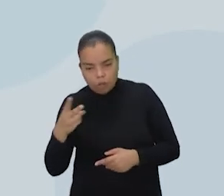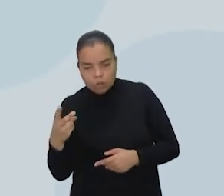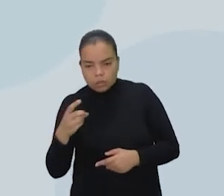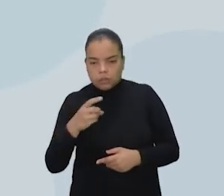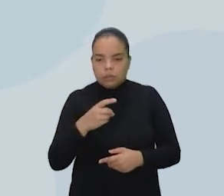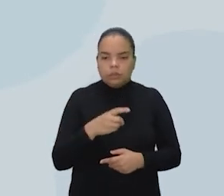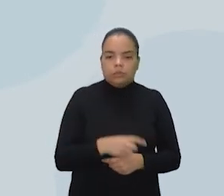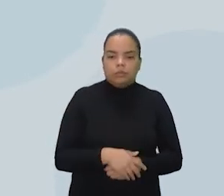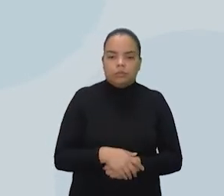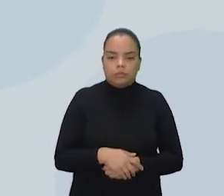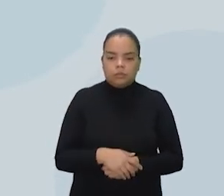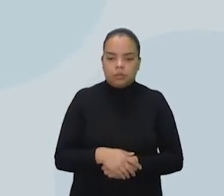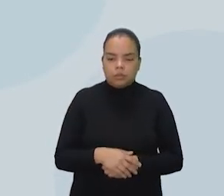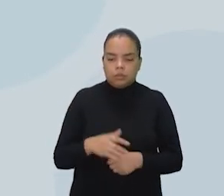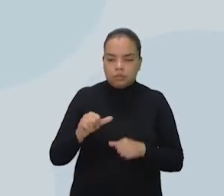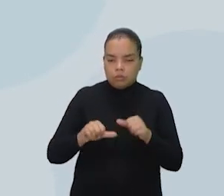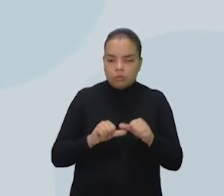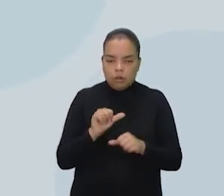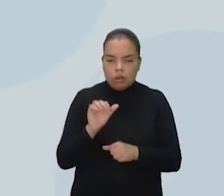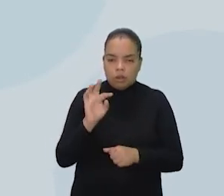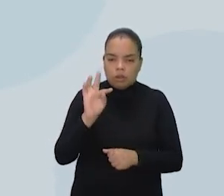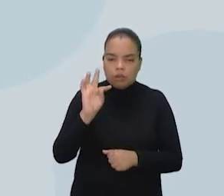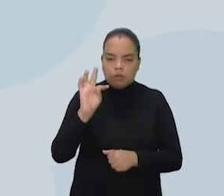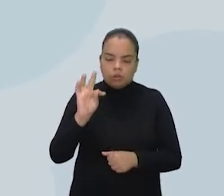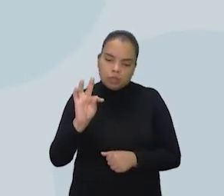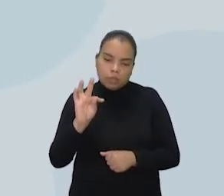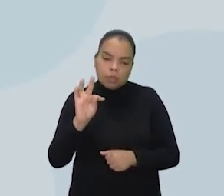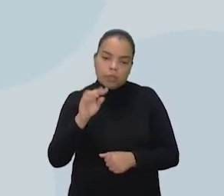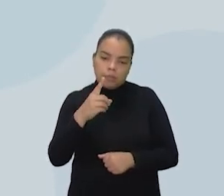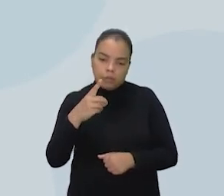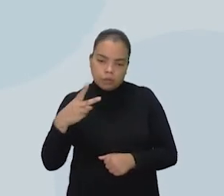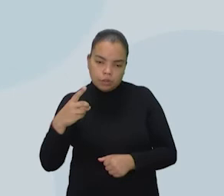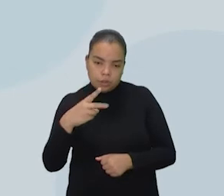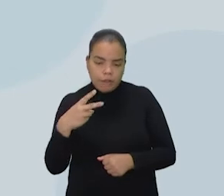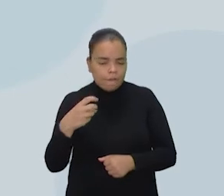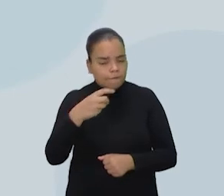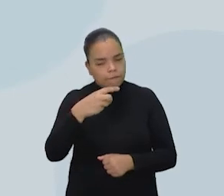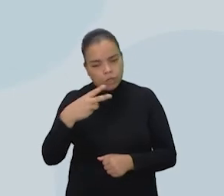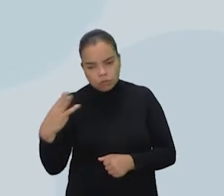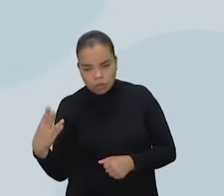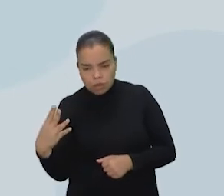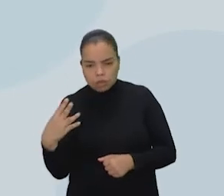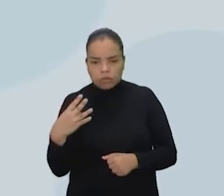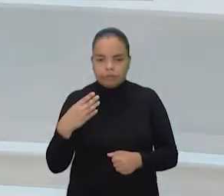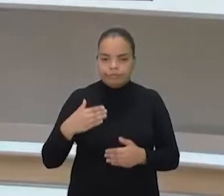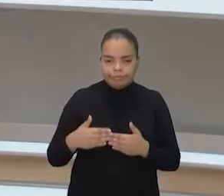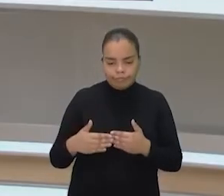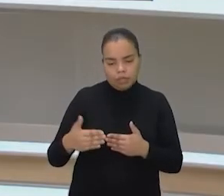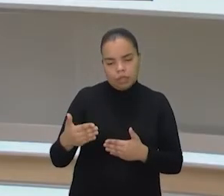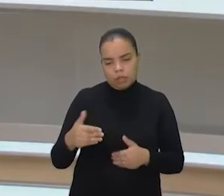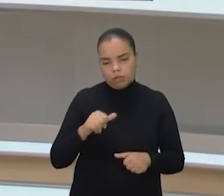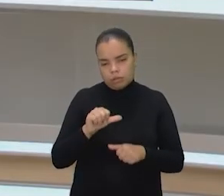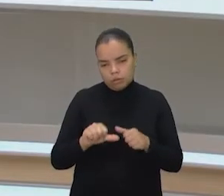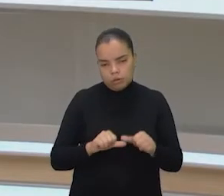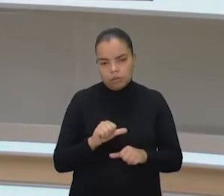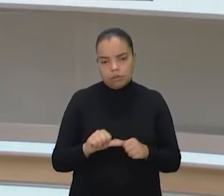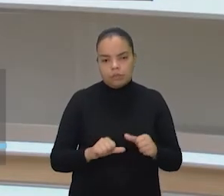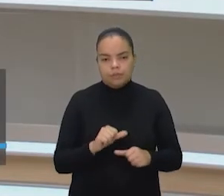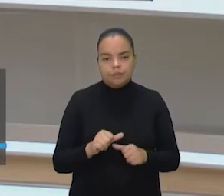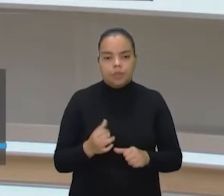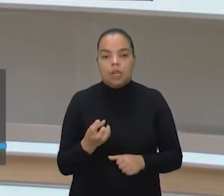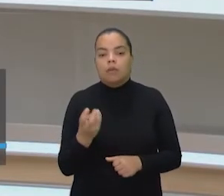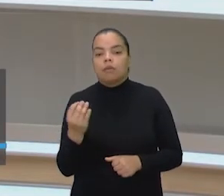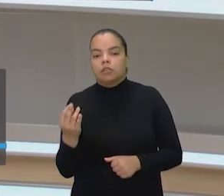troca o T por 12. Se for 20 meses, né, 24 meses, vai trocando o tempo aí pela a quantidade que